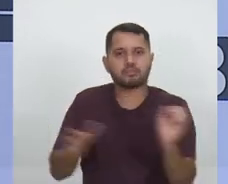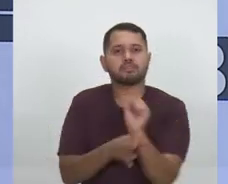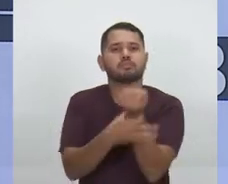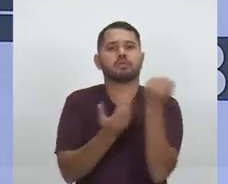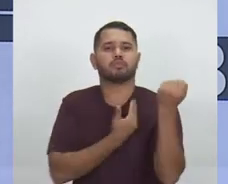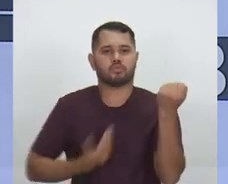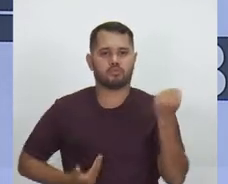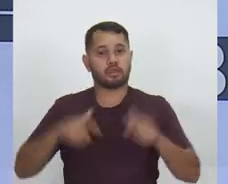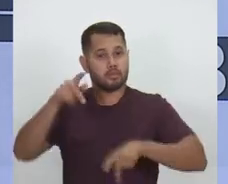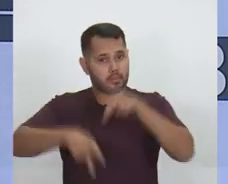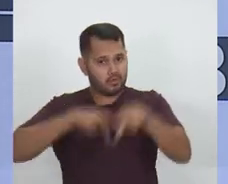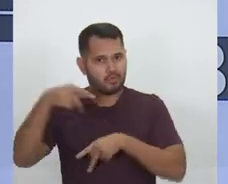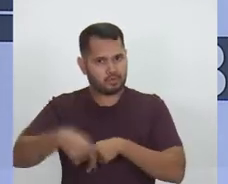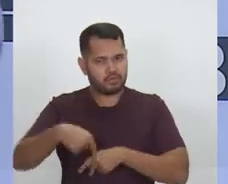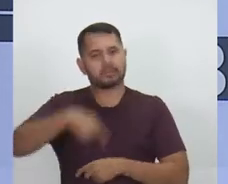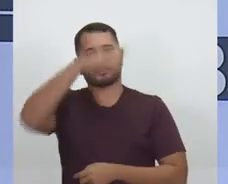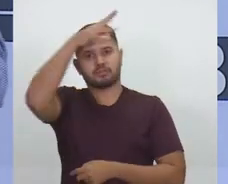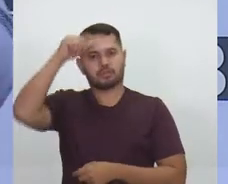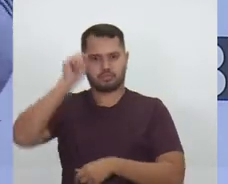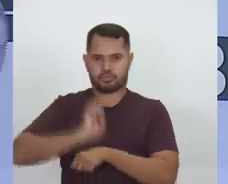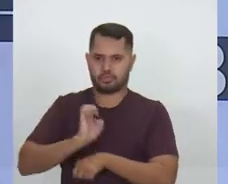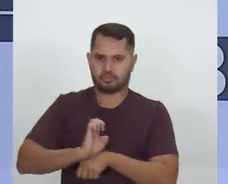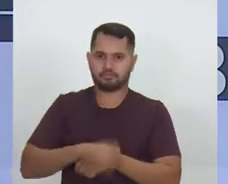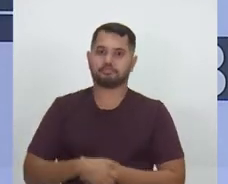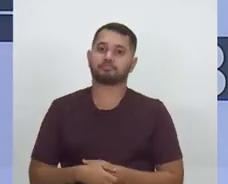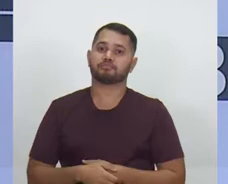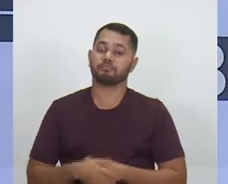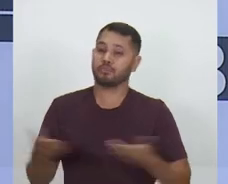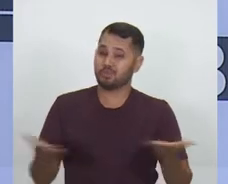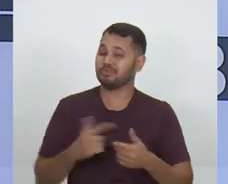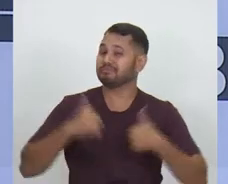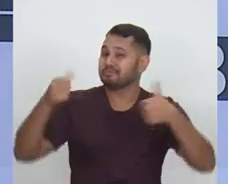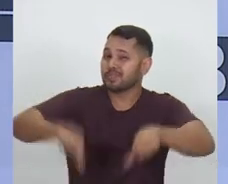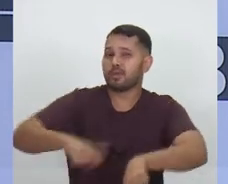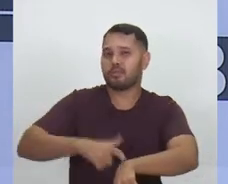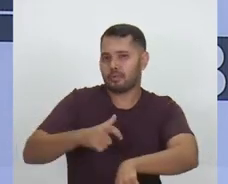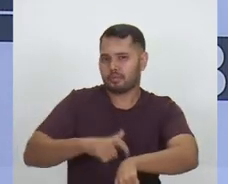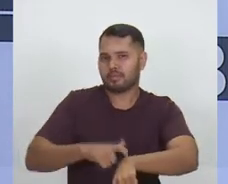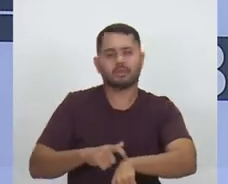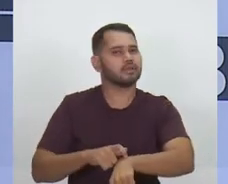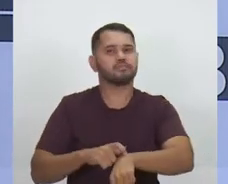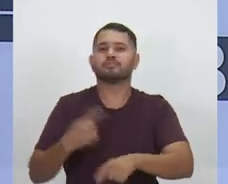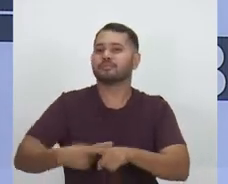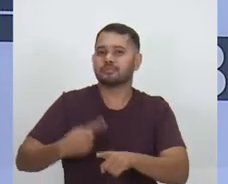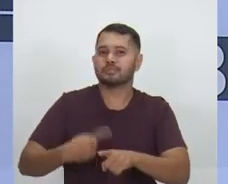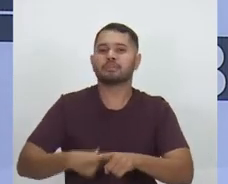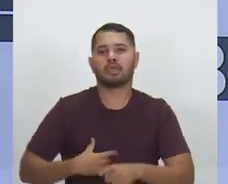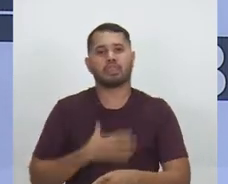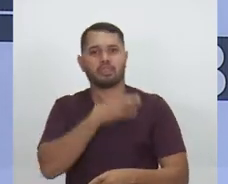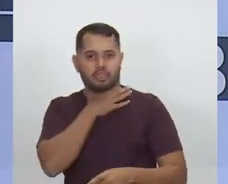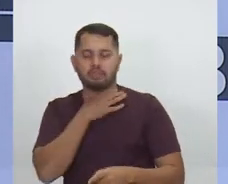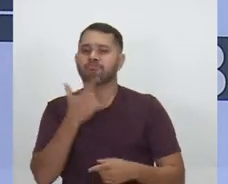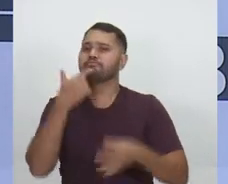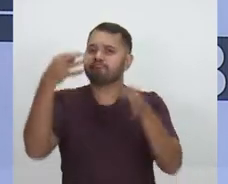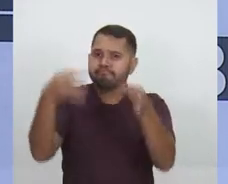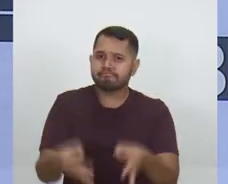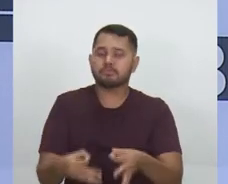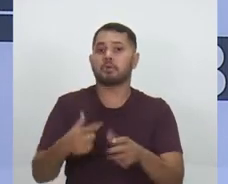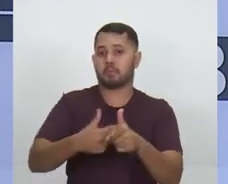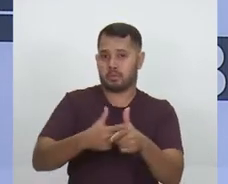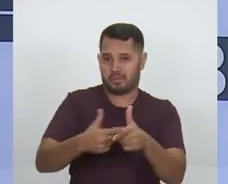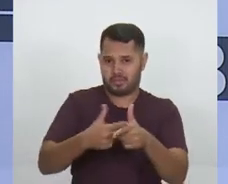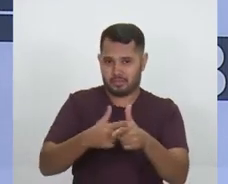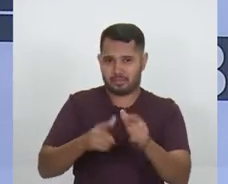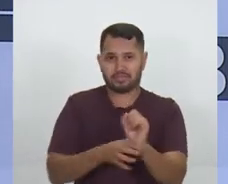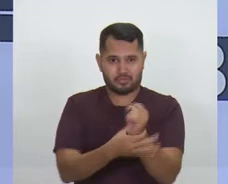para a população do estado do amazonas hoje vivemos o pior momento da segurança pública e nós temos a convicção de que o problema da